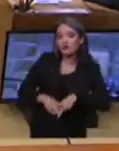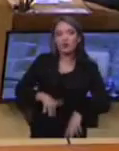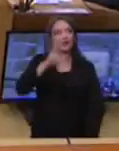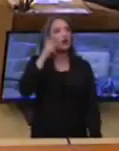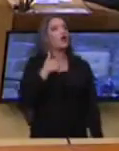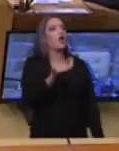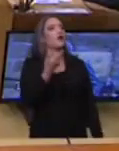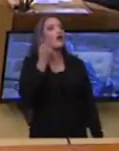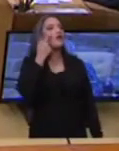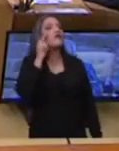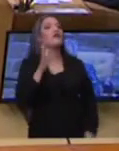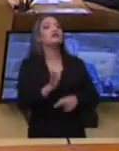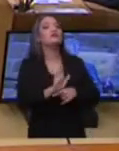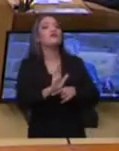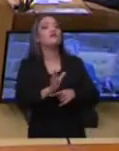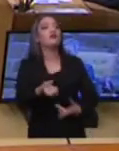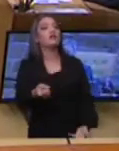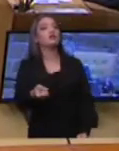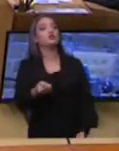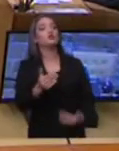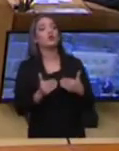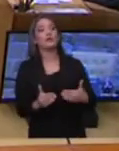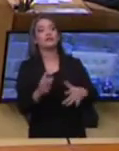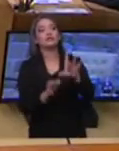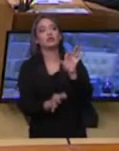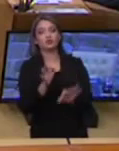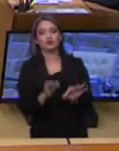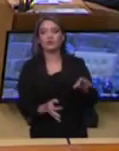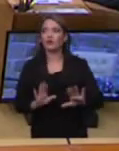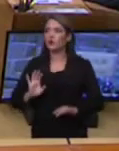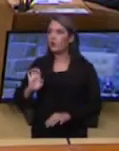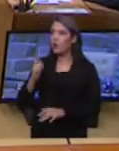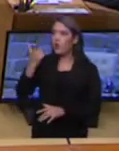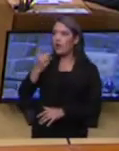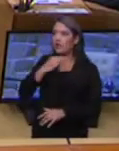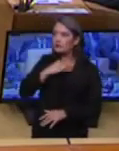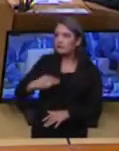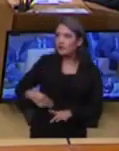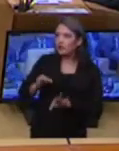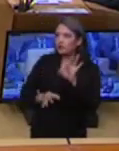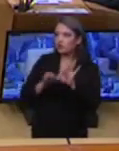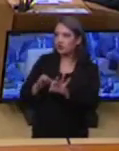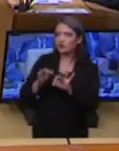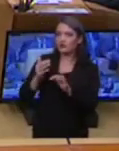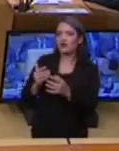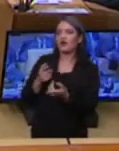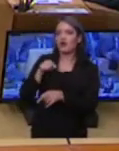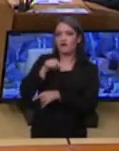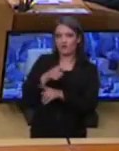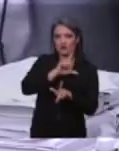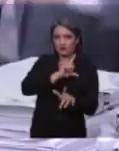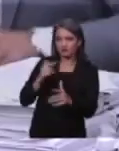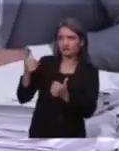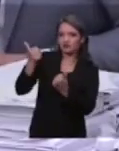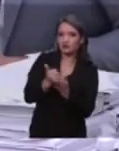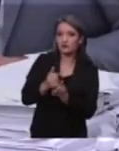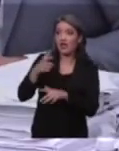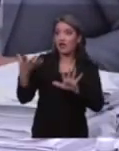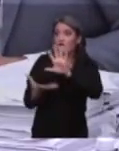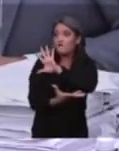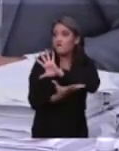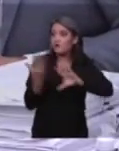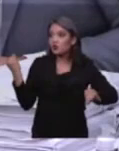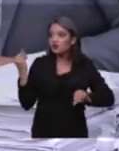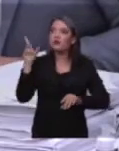Brasil quer ver esses vídeos do Ministério da Justiça. O ex-ministro da Justiça que sucedeu Vossa Excelência fugiu para os